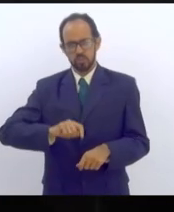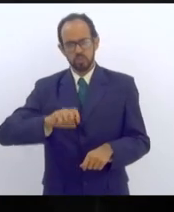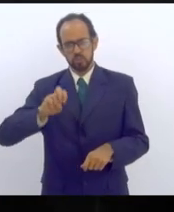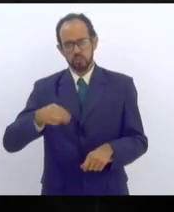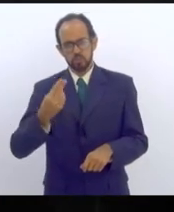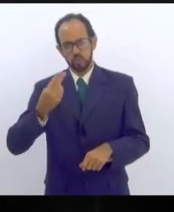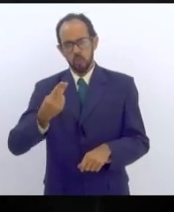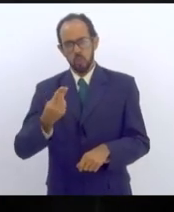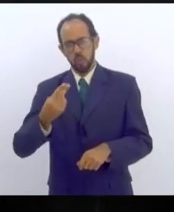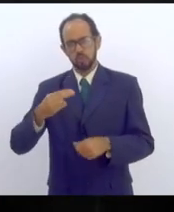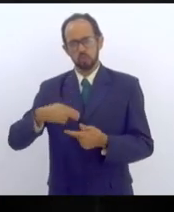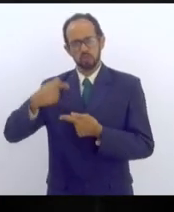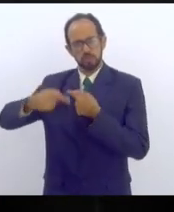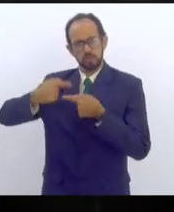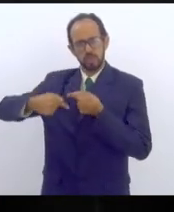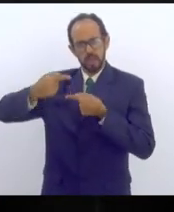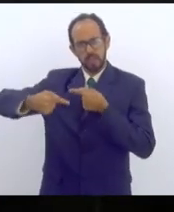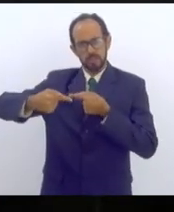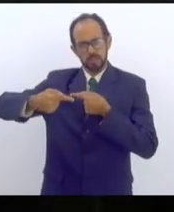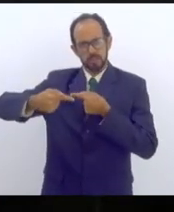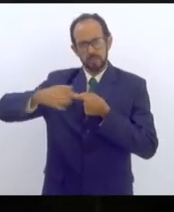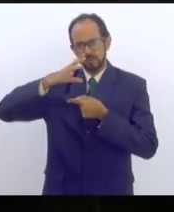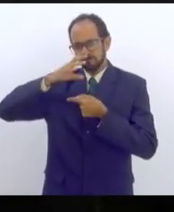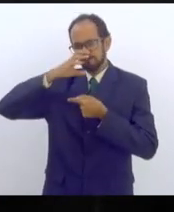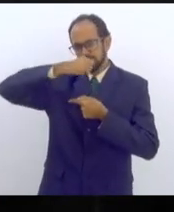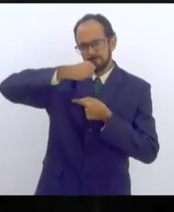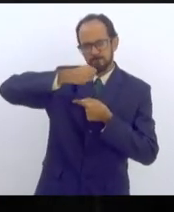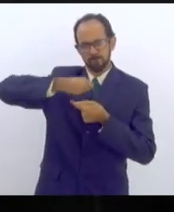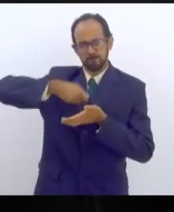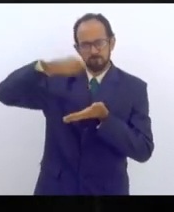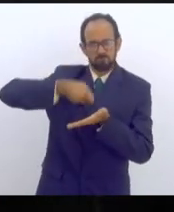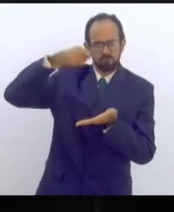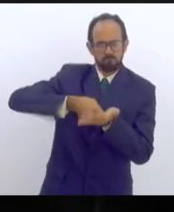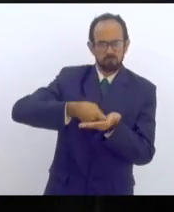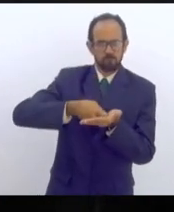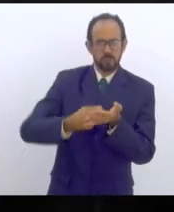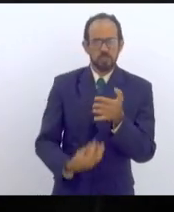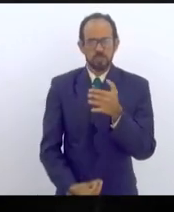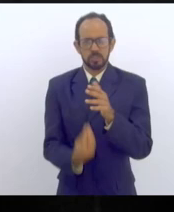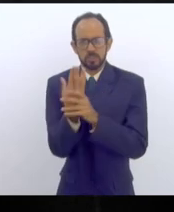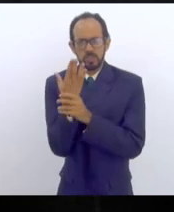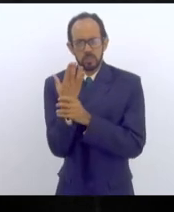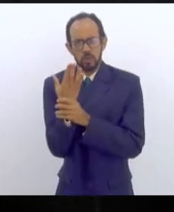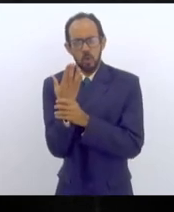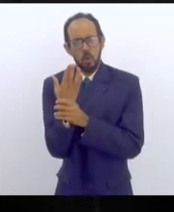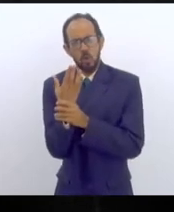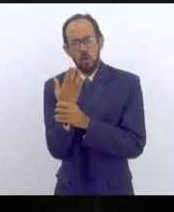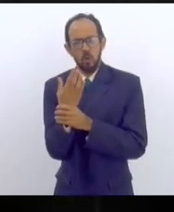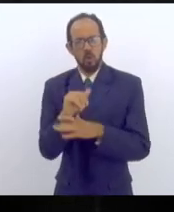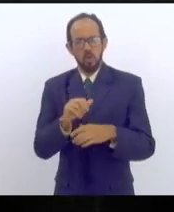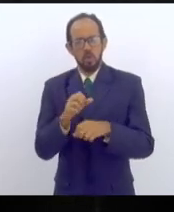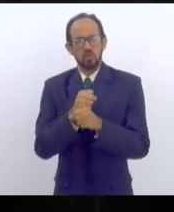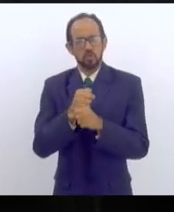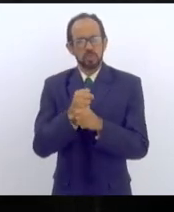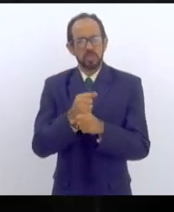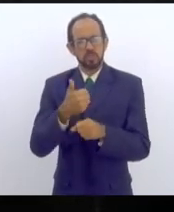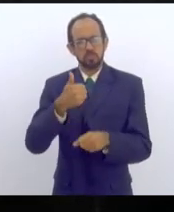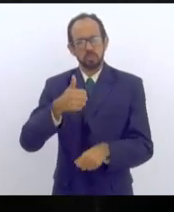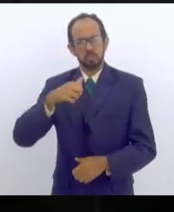geração de resistência ao autoritarismo que se forjou nos idos de